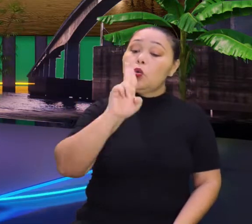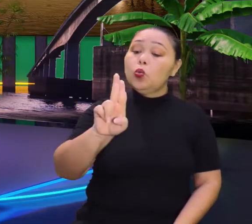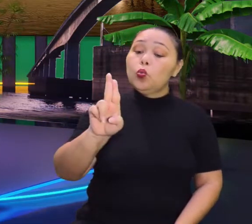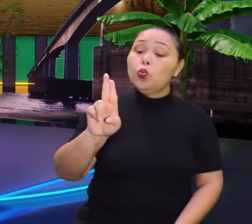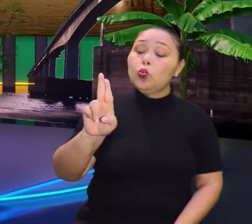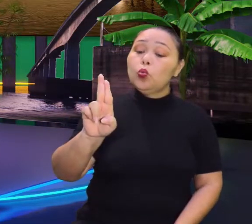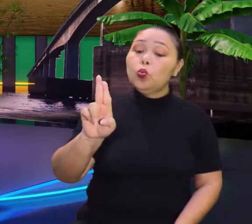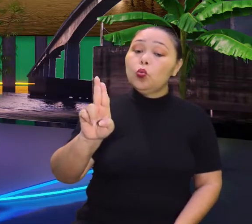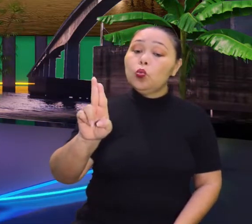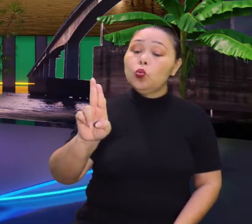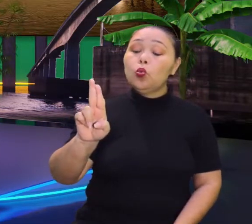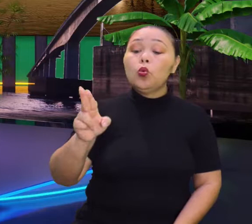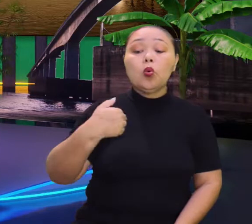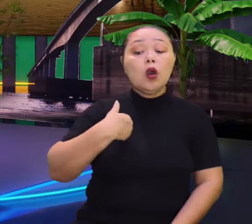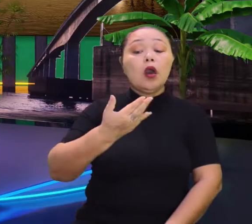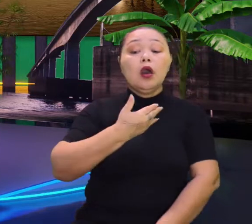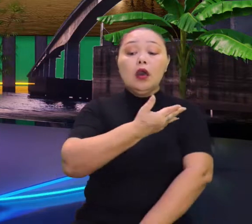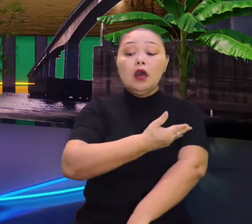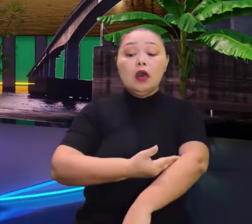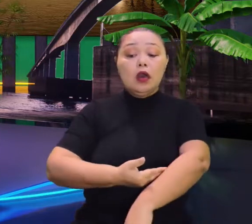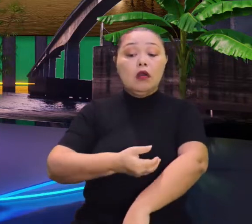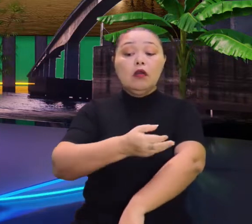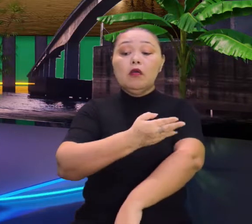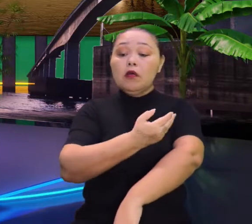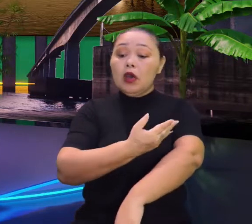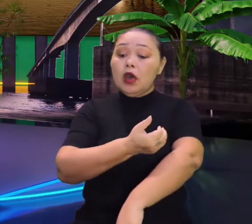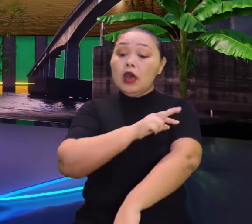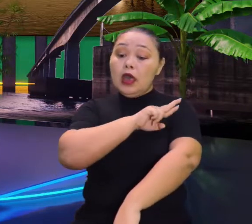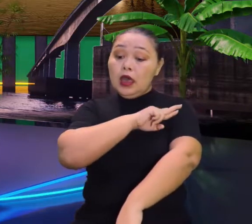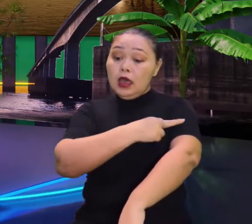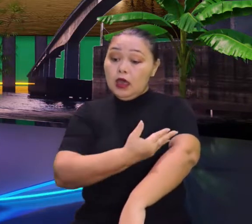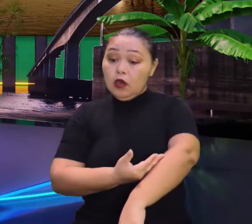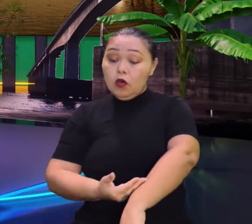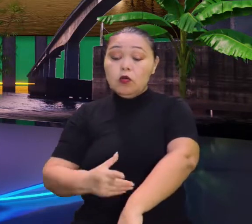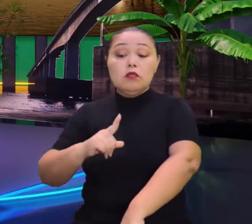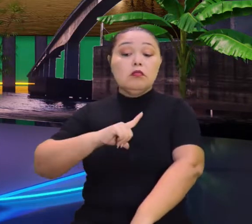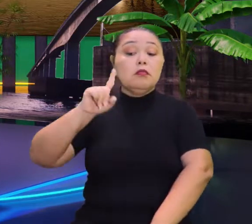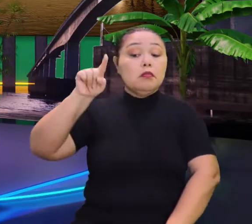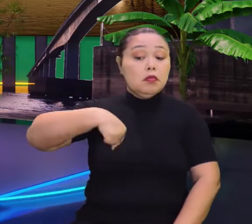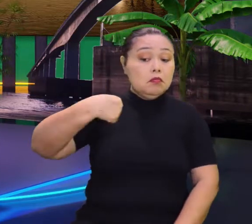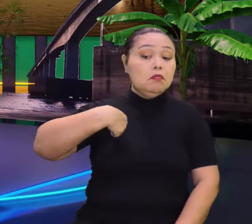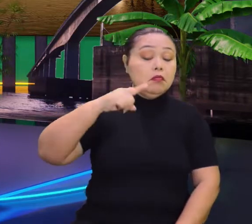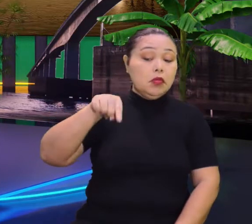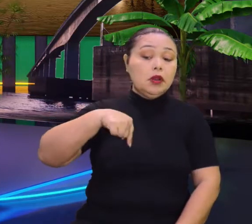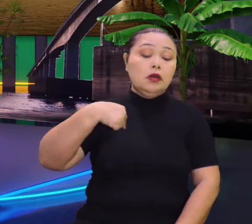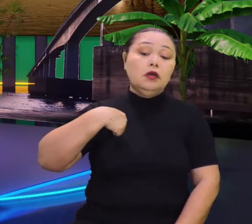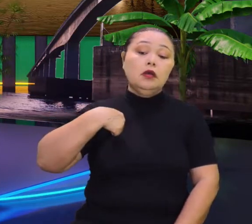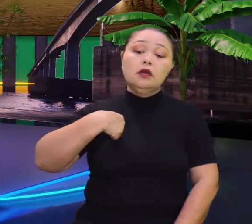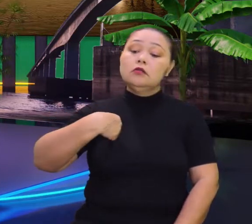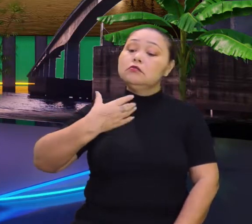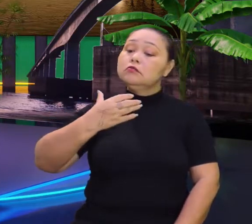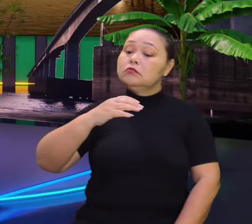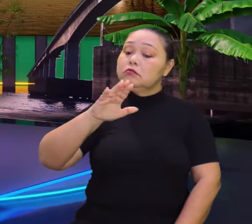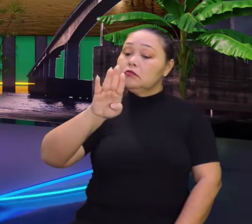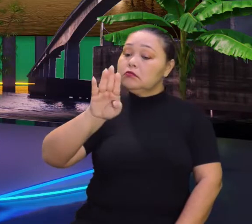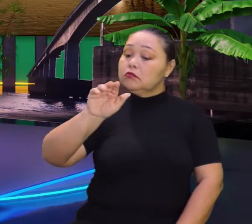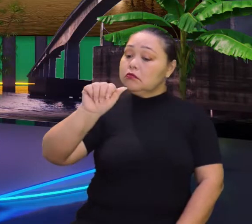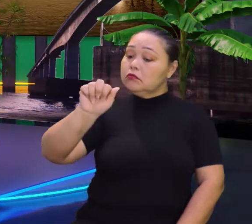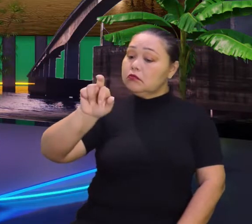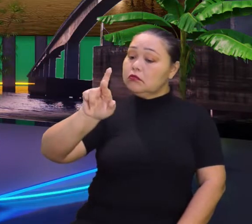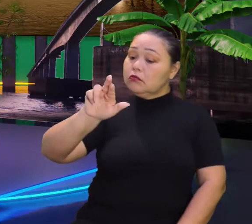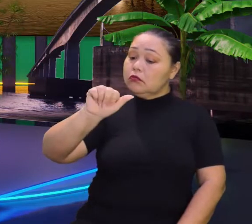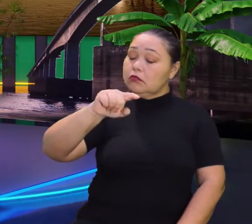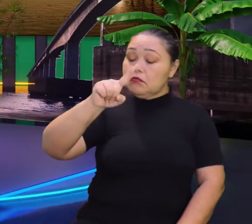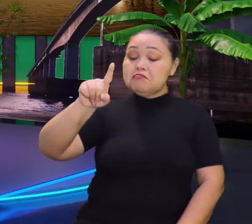à capital. Rio Branco, né? Barão de Rio Branco. Barão de Rio Branco. Ele era o cara, meu amigo. Foi um